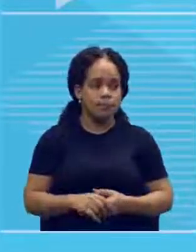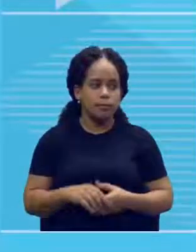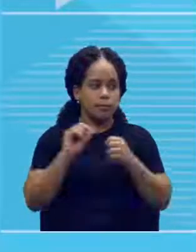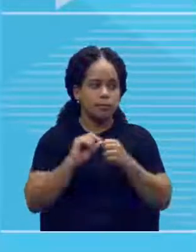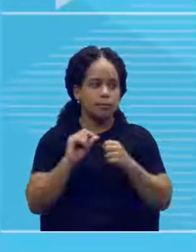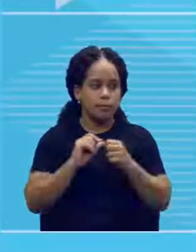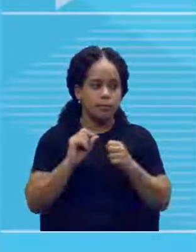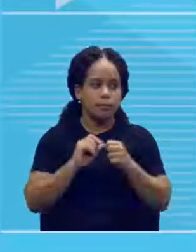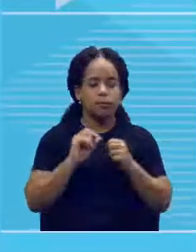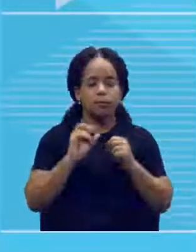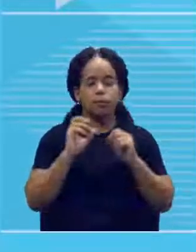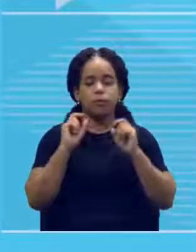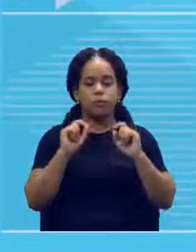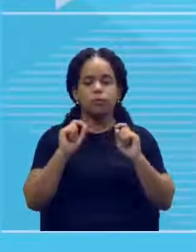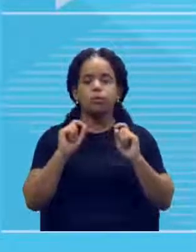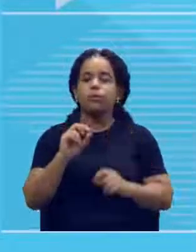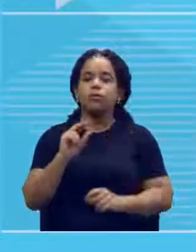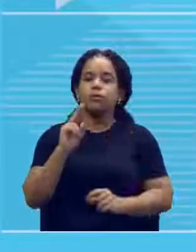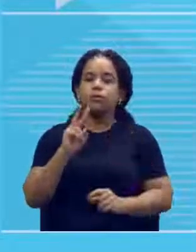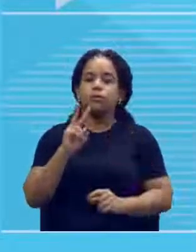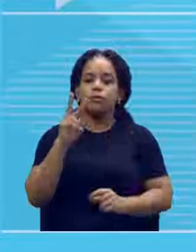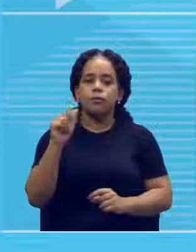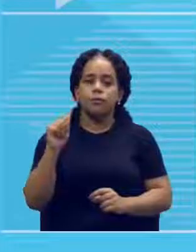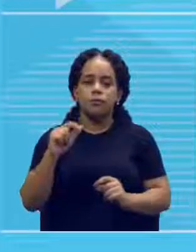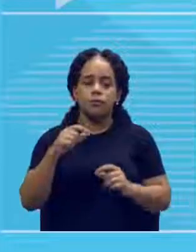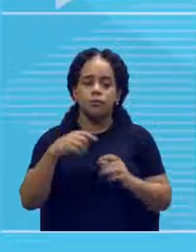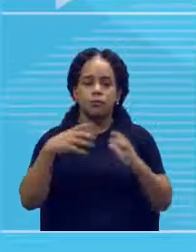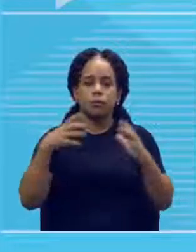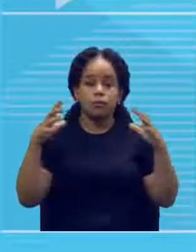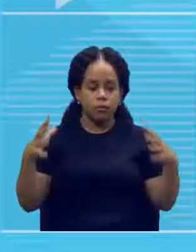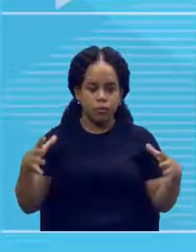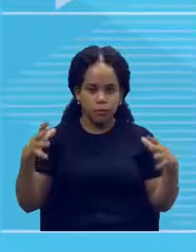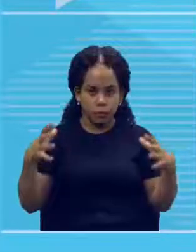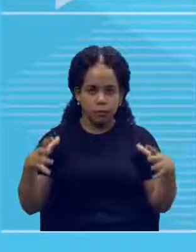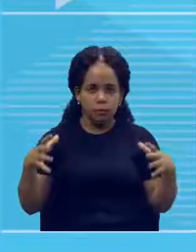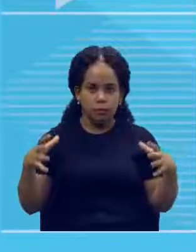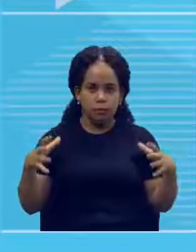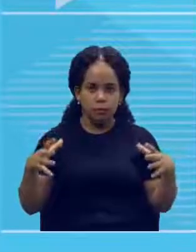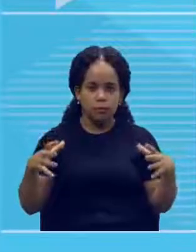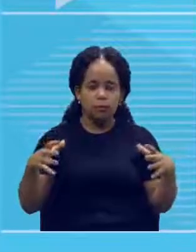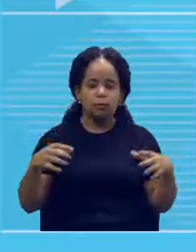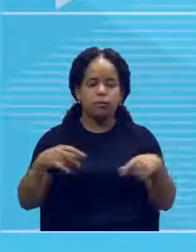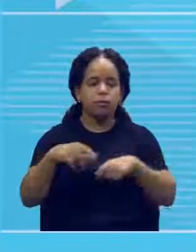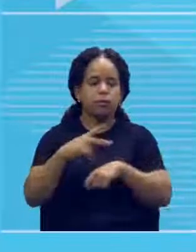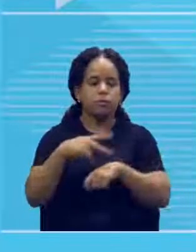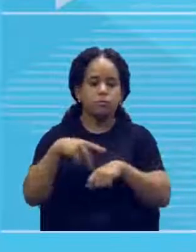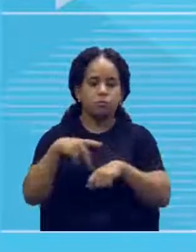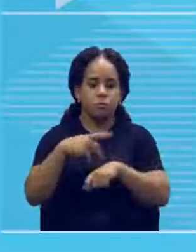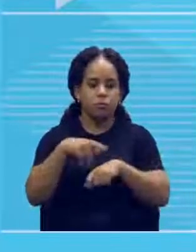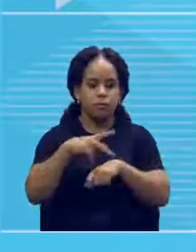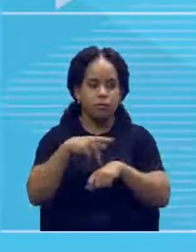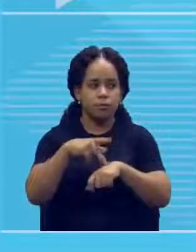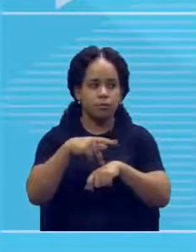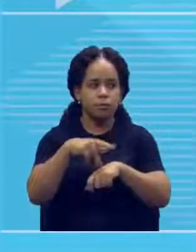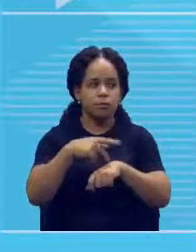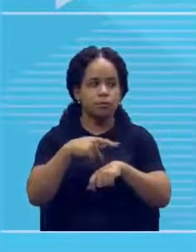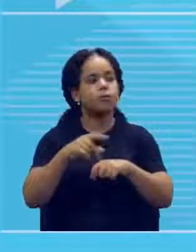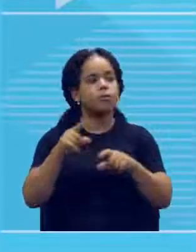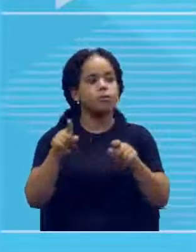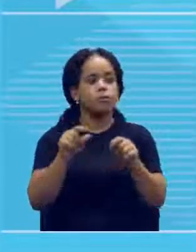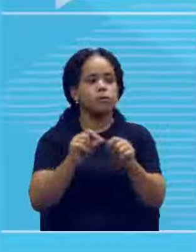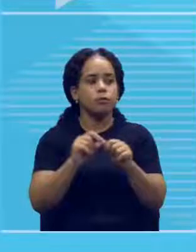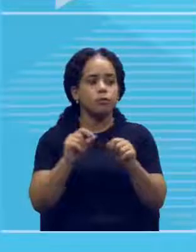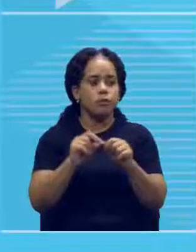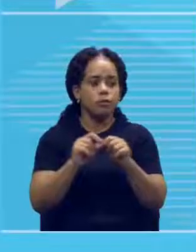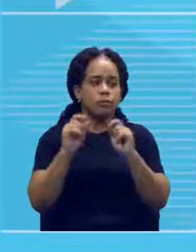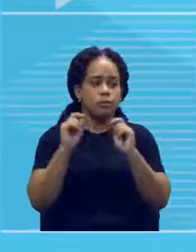essas uvas em grandes baldes, né, bacias, nas praças. E eles